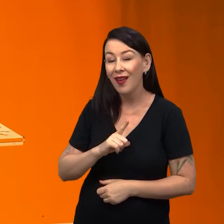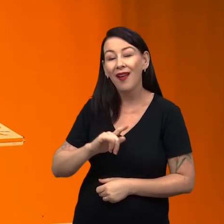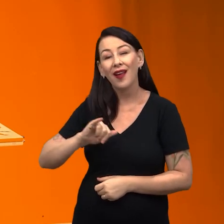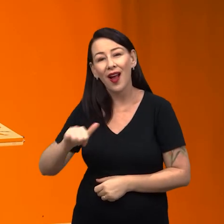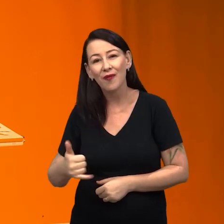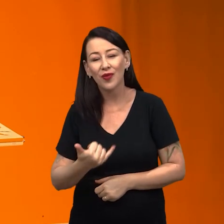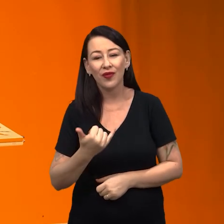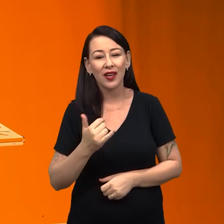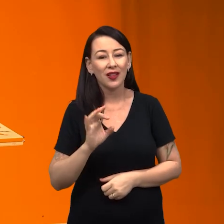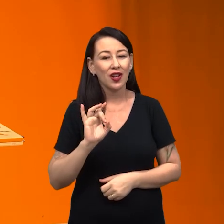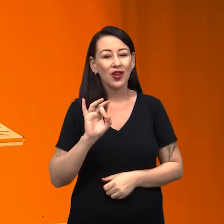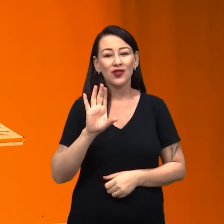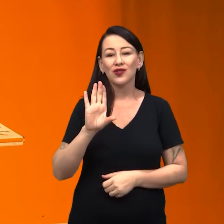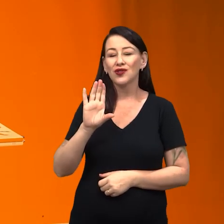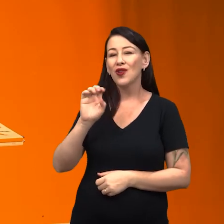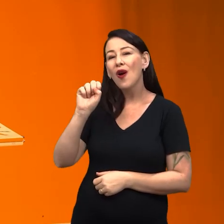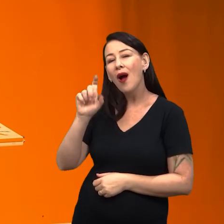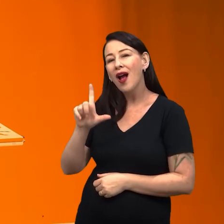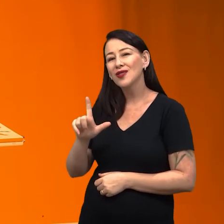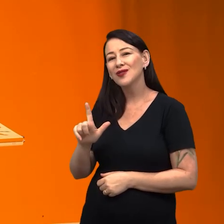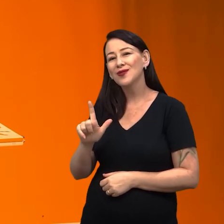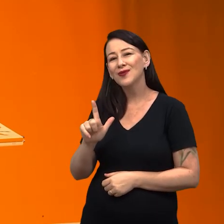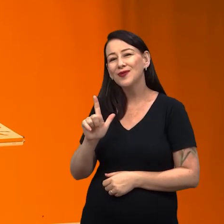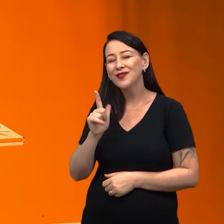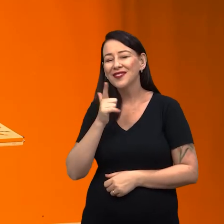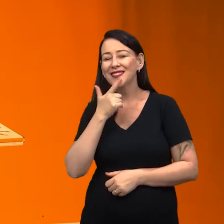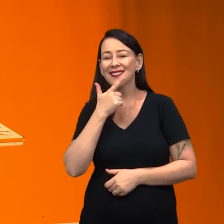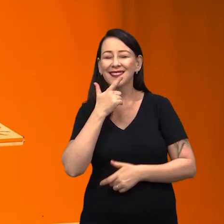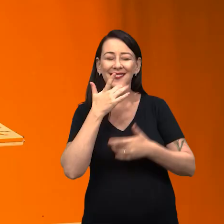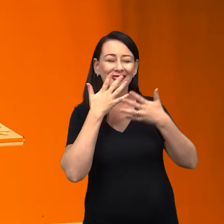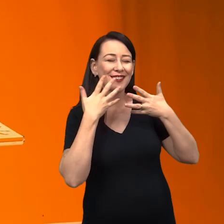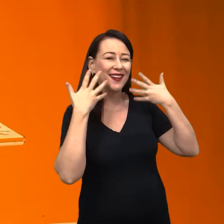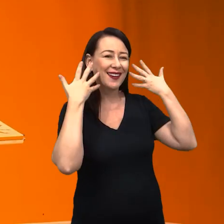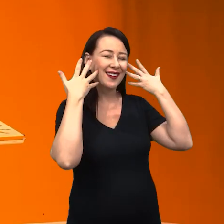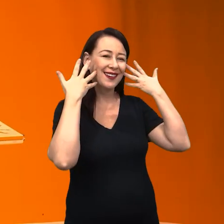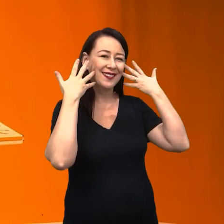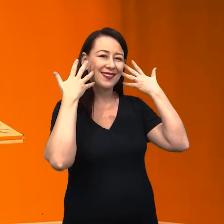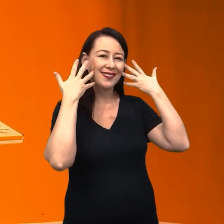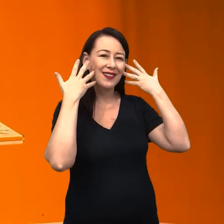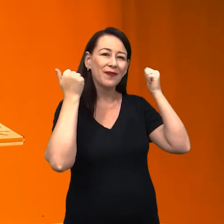por ti. Só aos anjos a lua sorri.